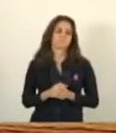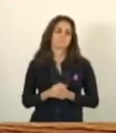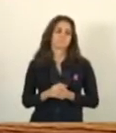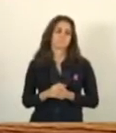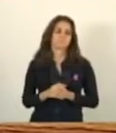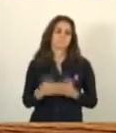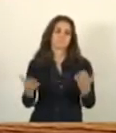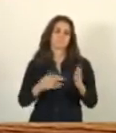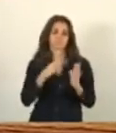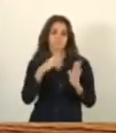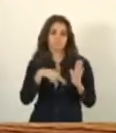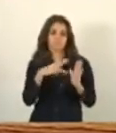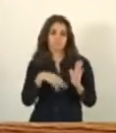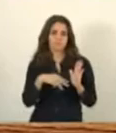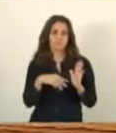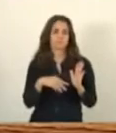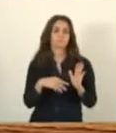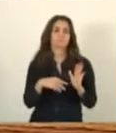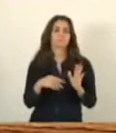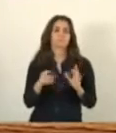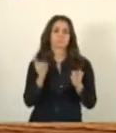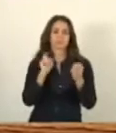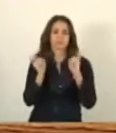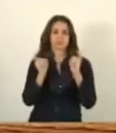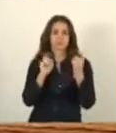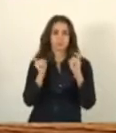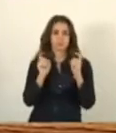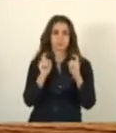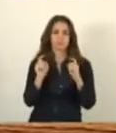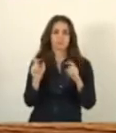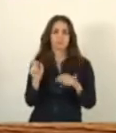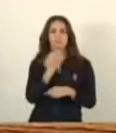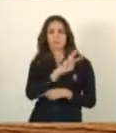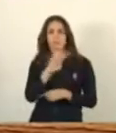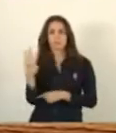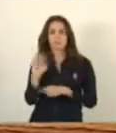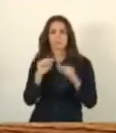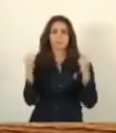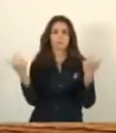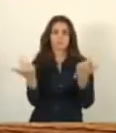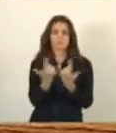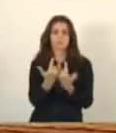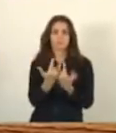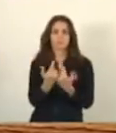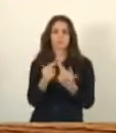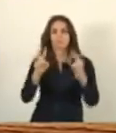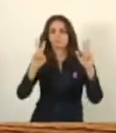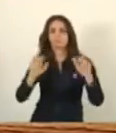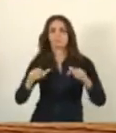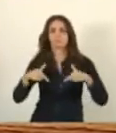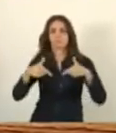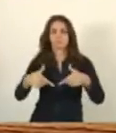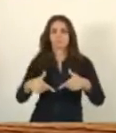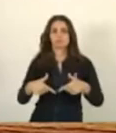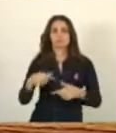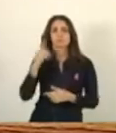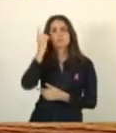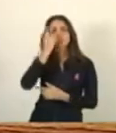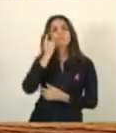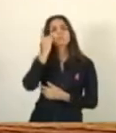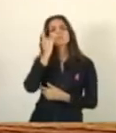Li hoje cedo, pela sessão de notícias do site da Assembleia Legislativa do Espírito Santo, sobre a iniciativa do colega